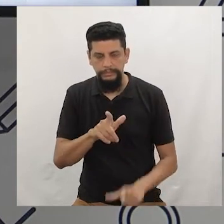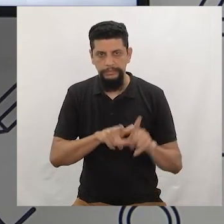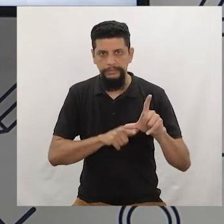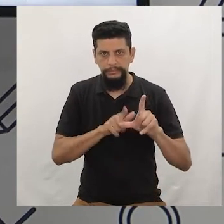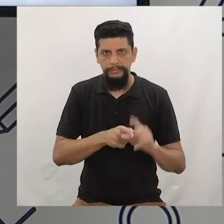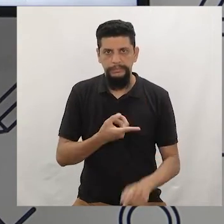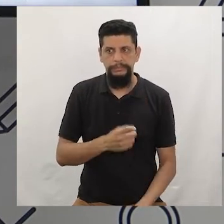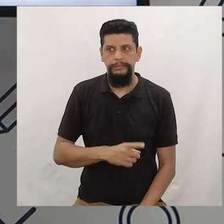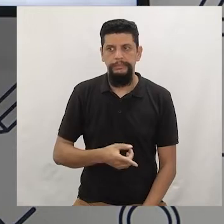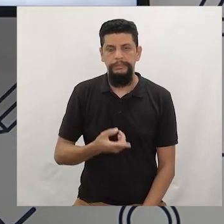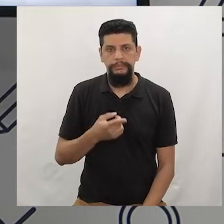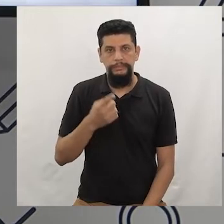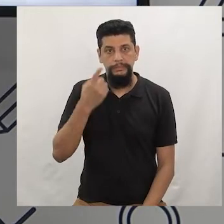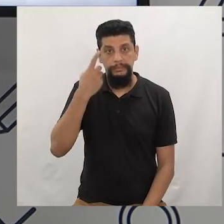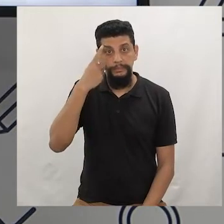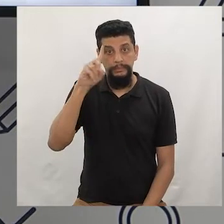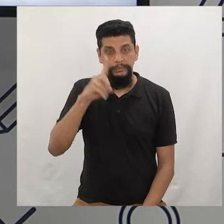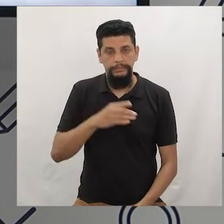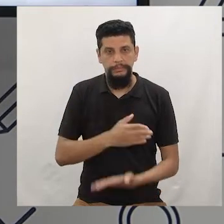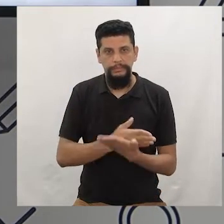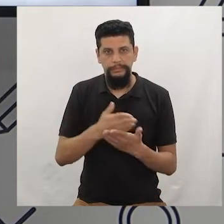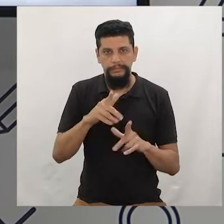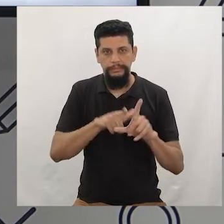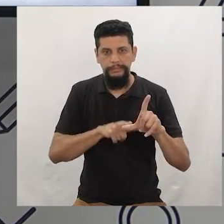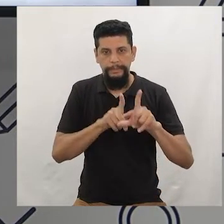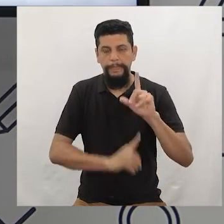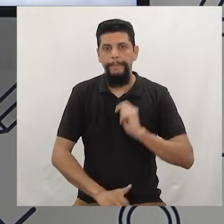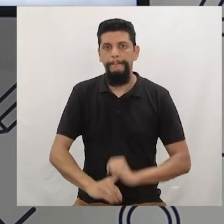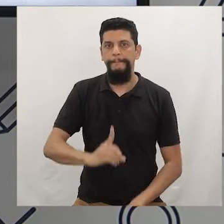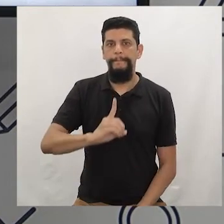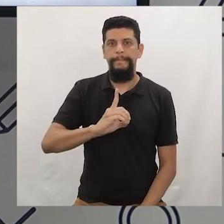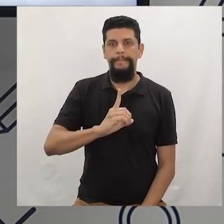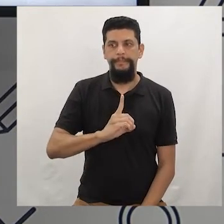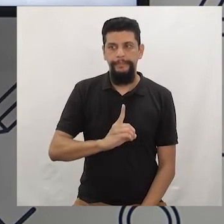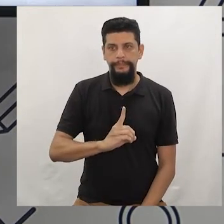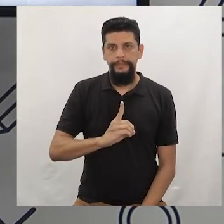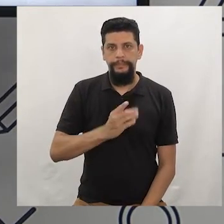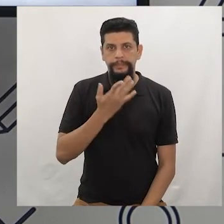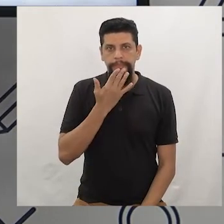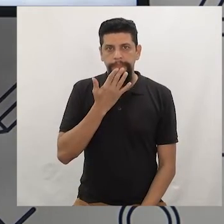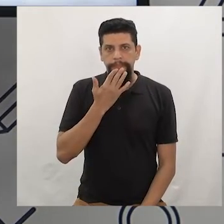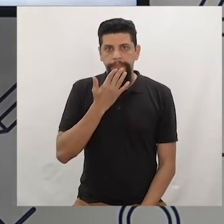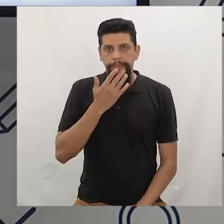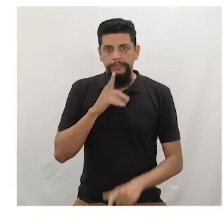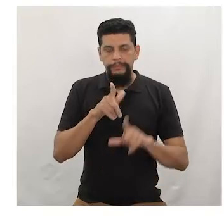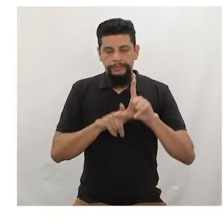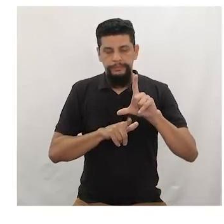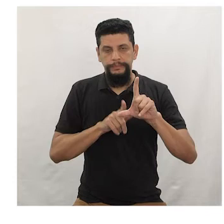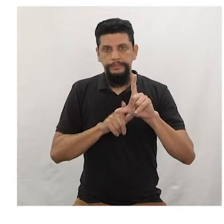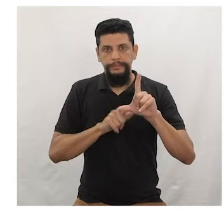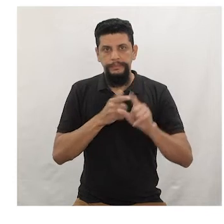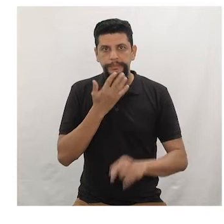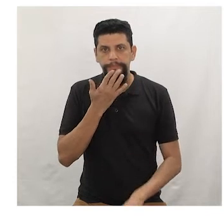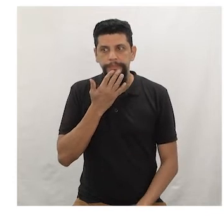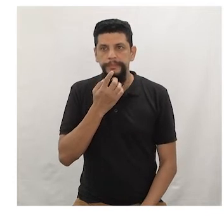lá? Dia começa com a letra D. Ó, está em vermelha a letra